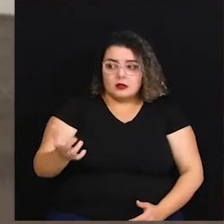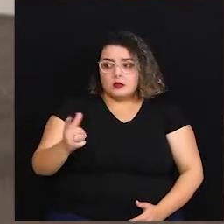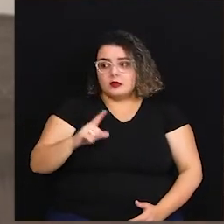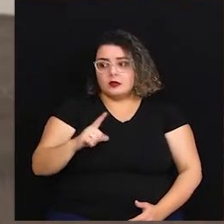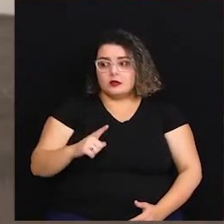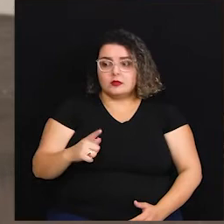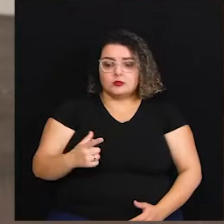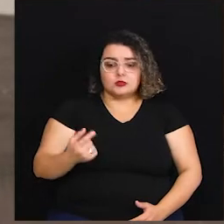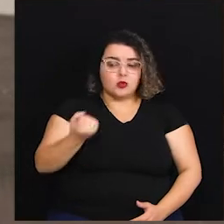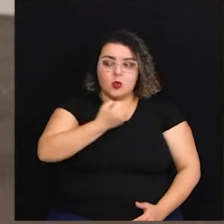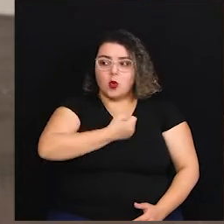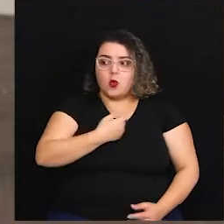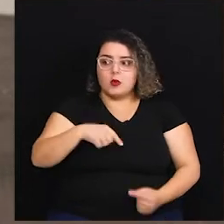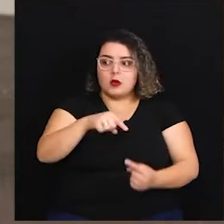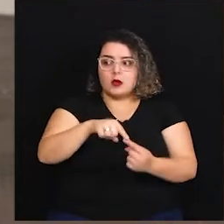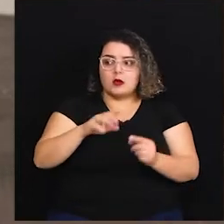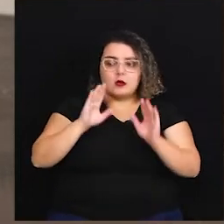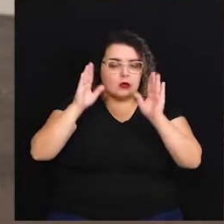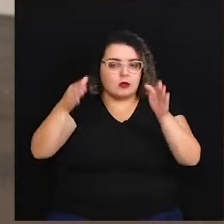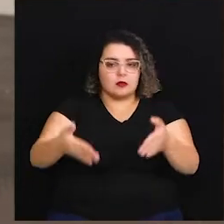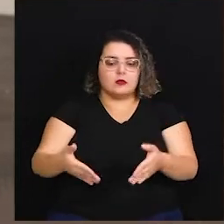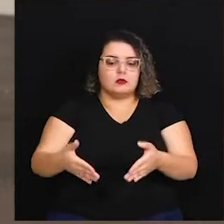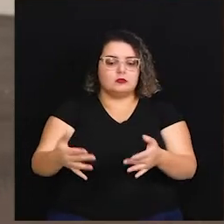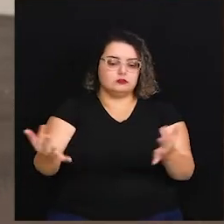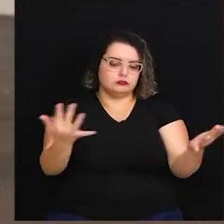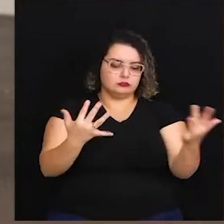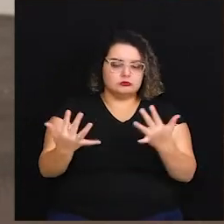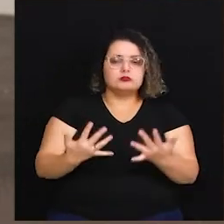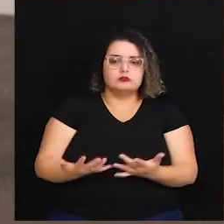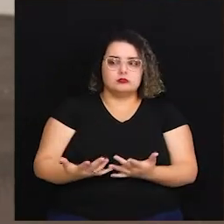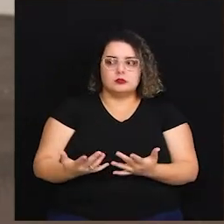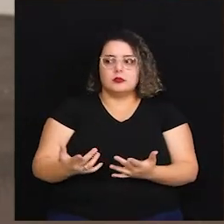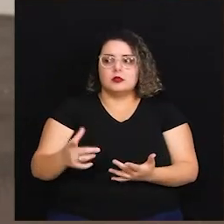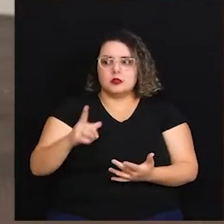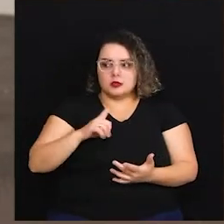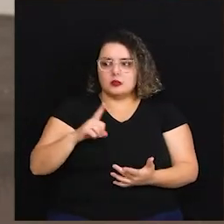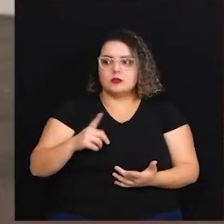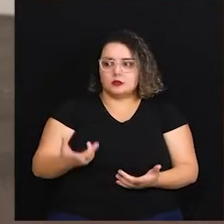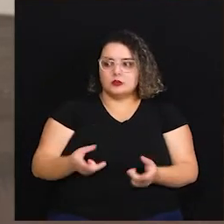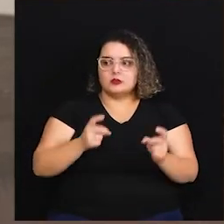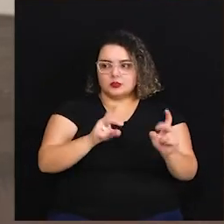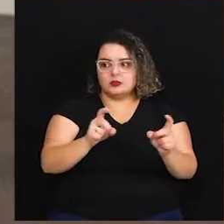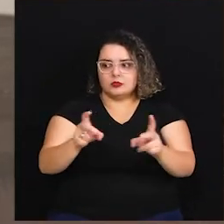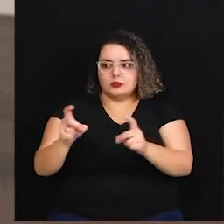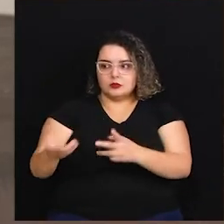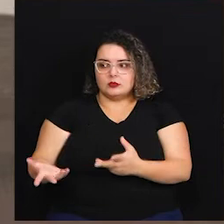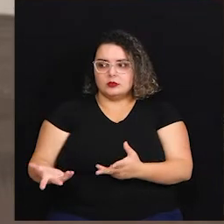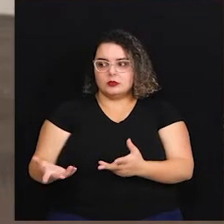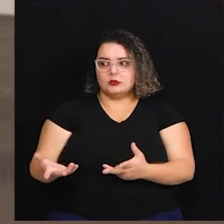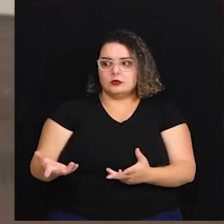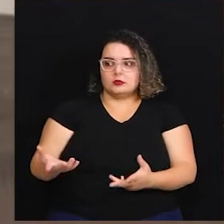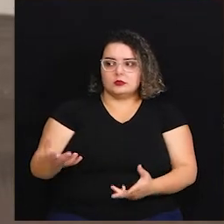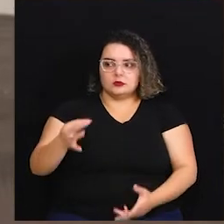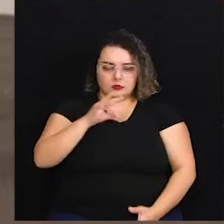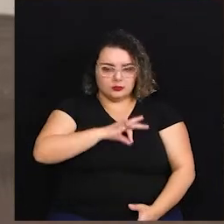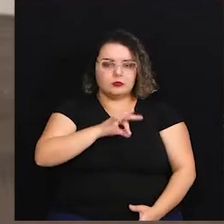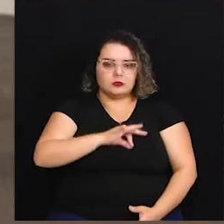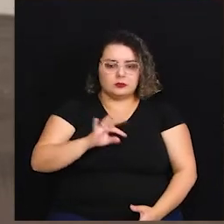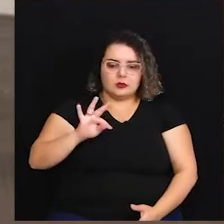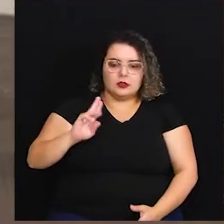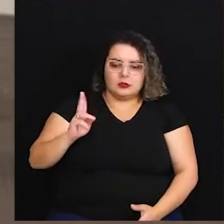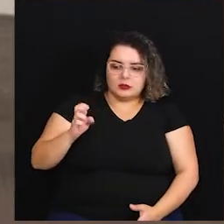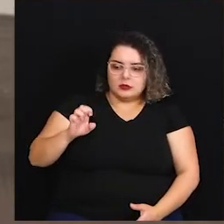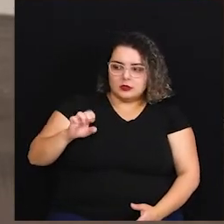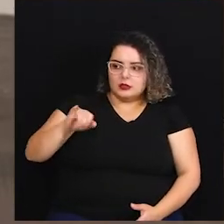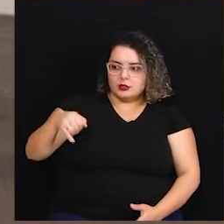isso que acontecia. Eu tinha estimativa de um público e eu focava naquele público que estava ali. Era ali que eu tinha que tirar o meu ganha-pão